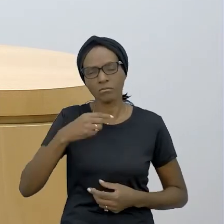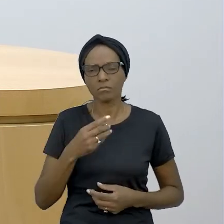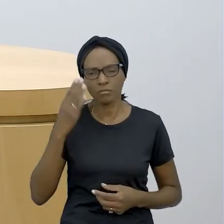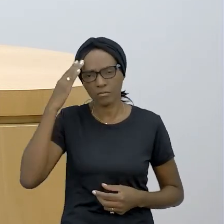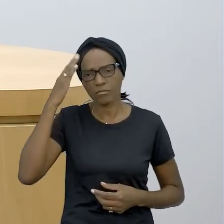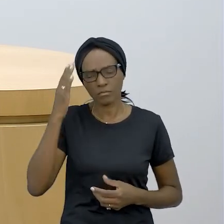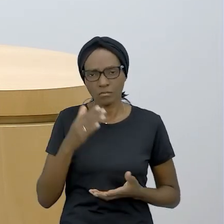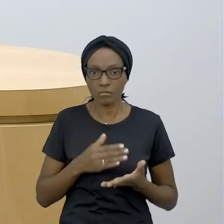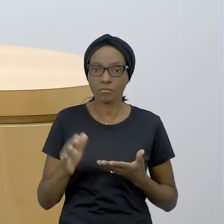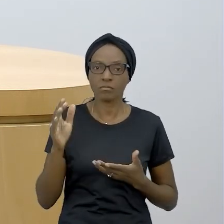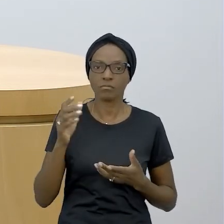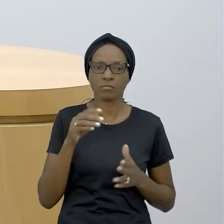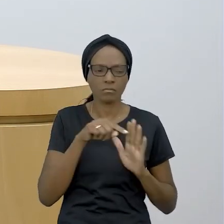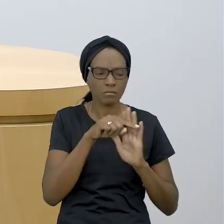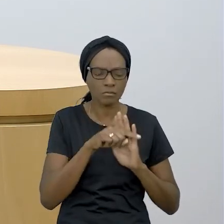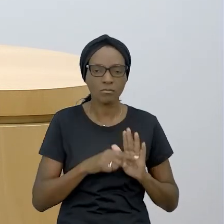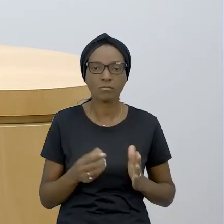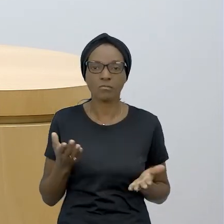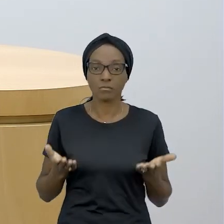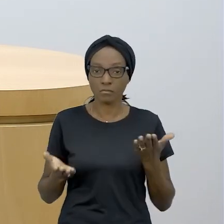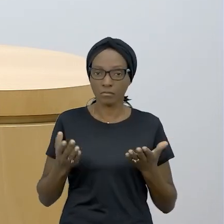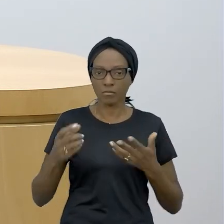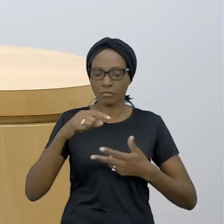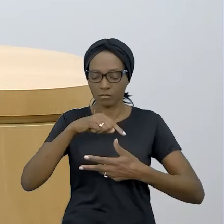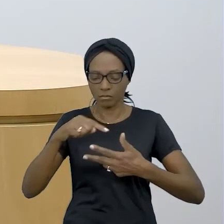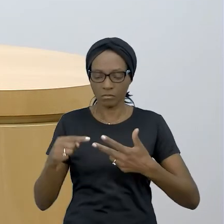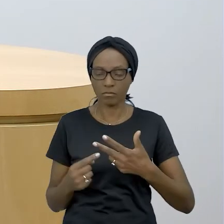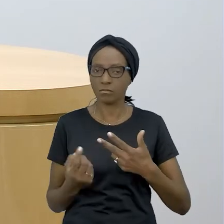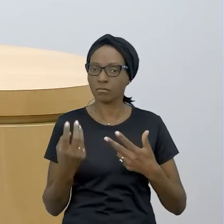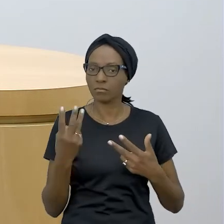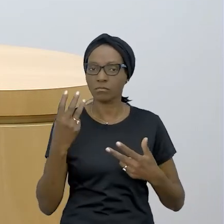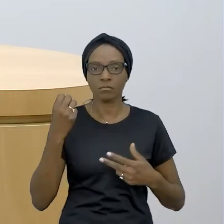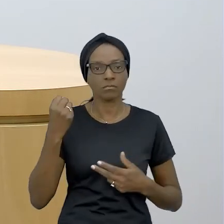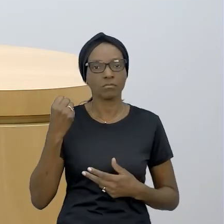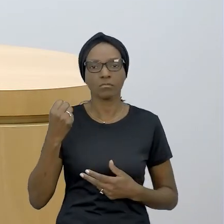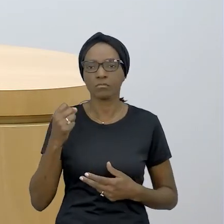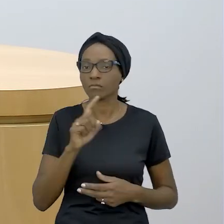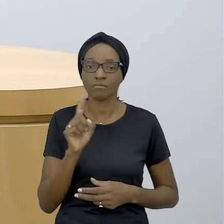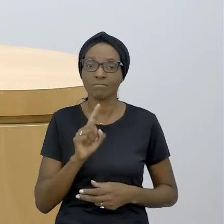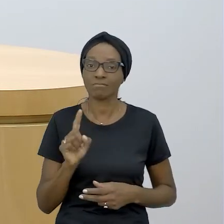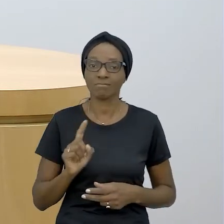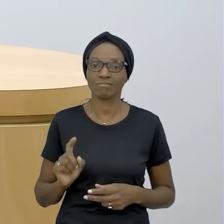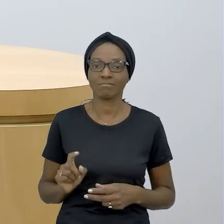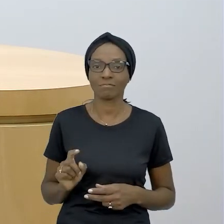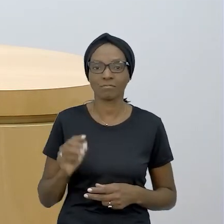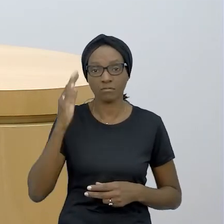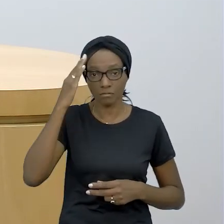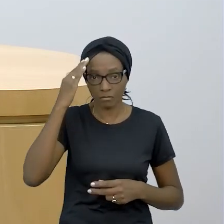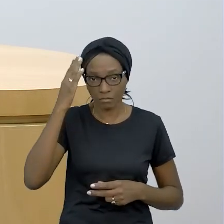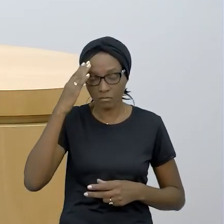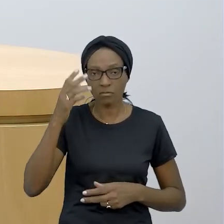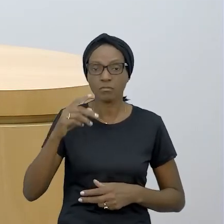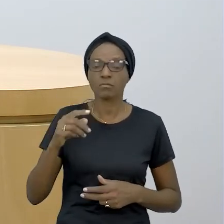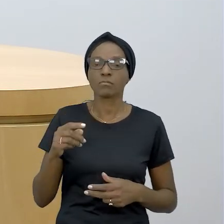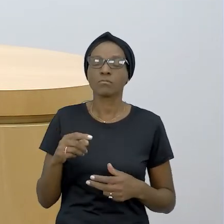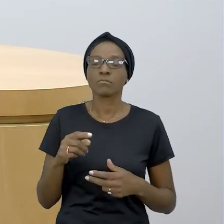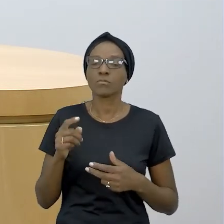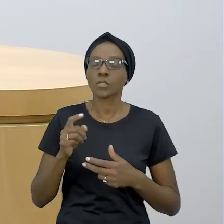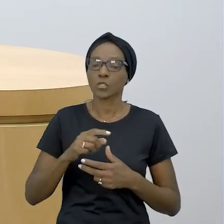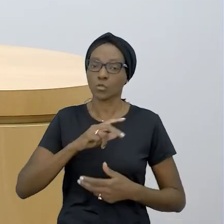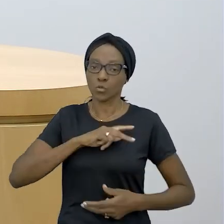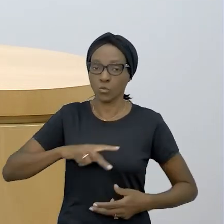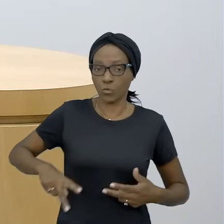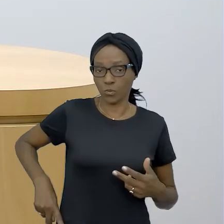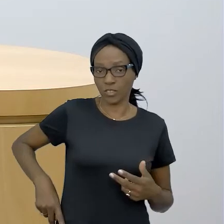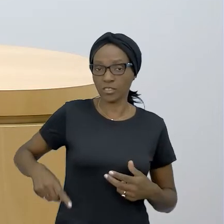começa a estudar o equilíbrio entre os três poderes, a gente sabe que não é bem assim. A gente entende que o presidente faz parte de um